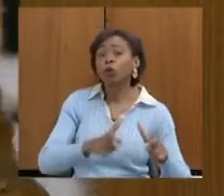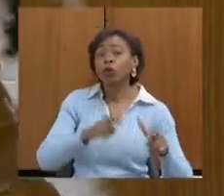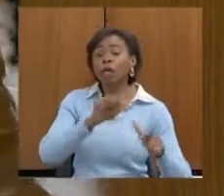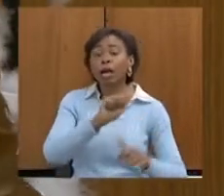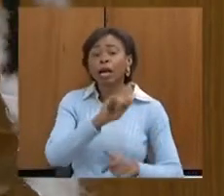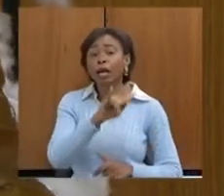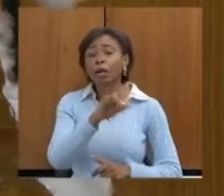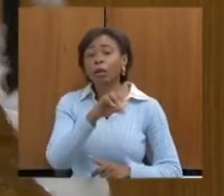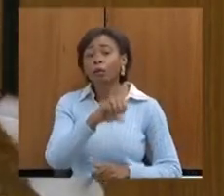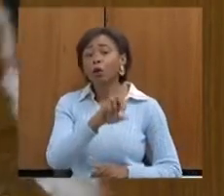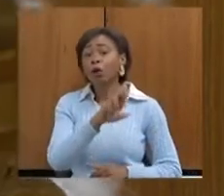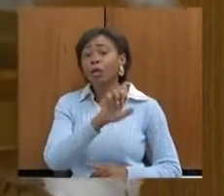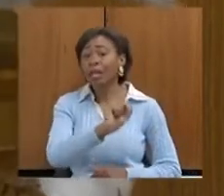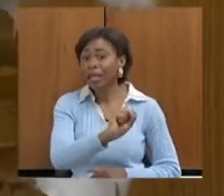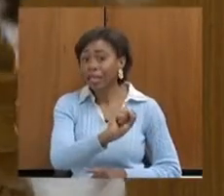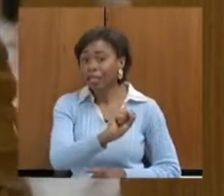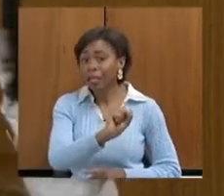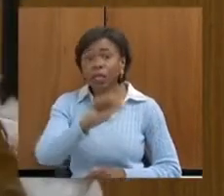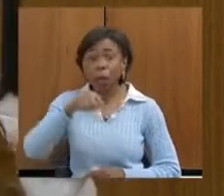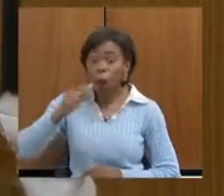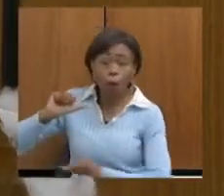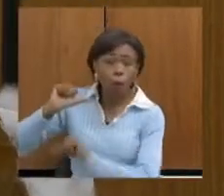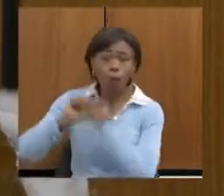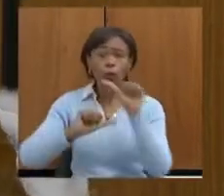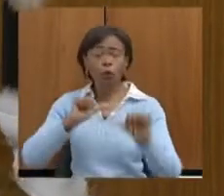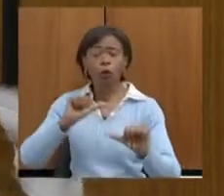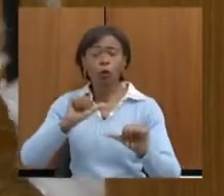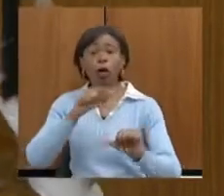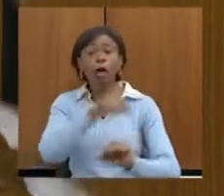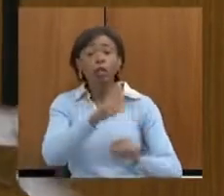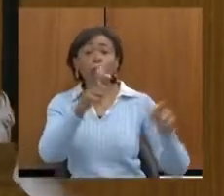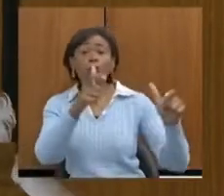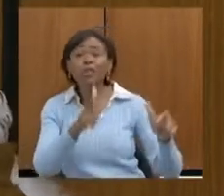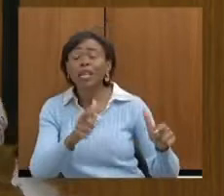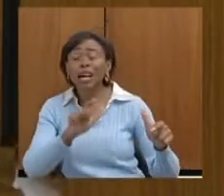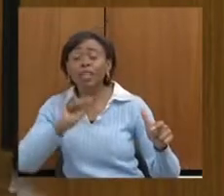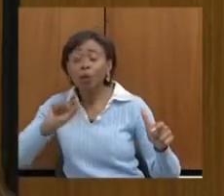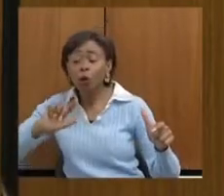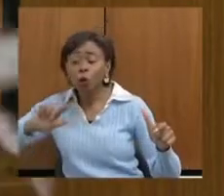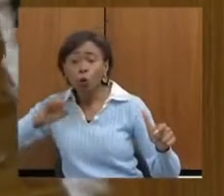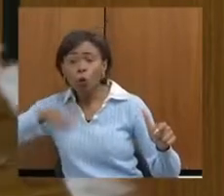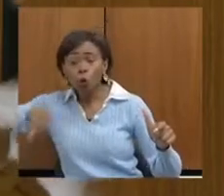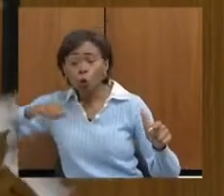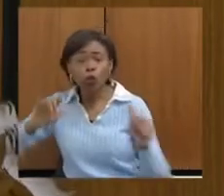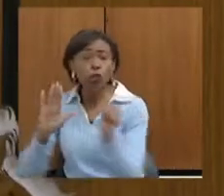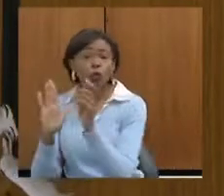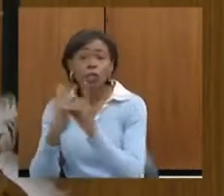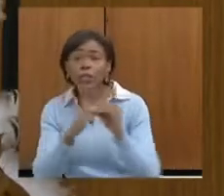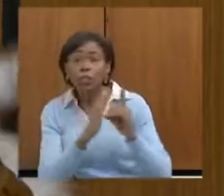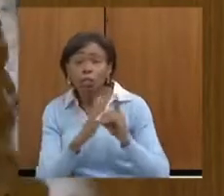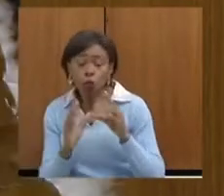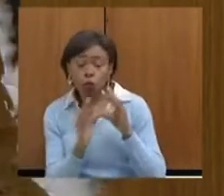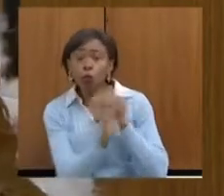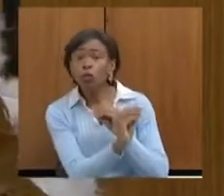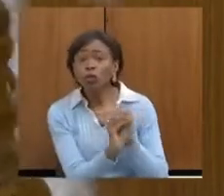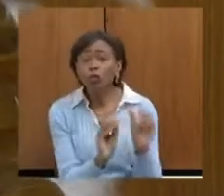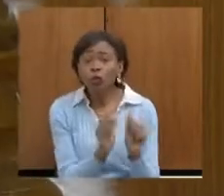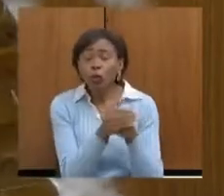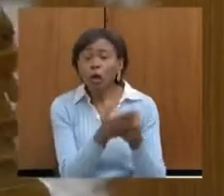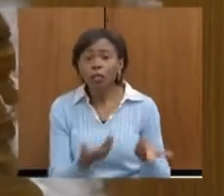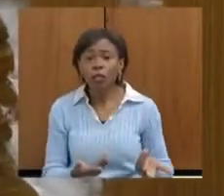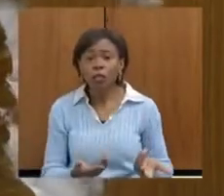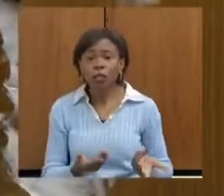vai morar e foi um refúgio dos indígenas né o refúgio dos indígenas botocudo épure